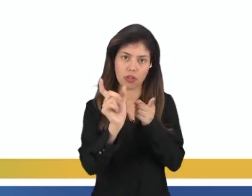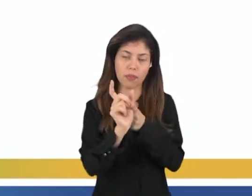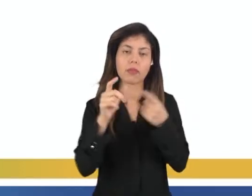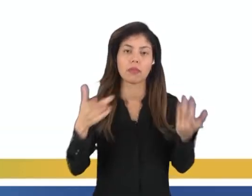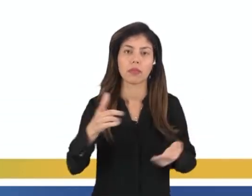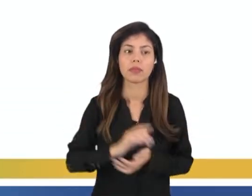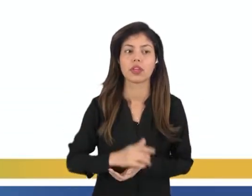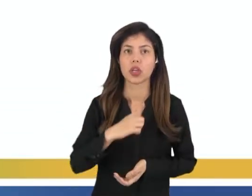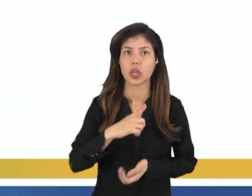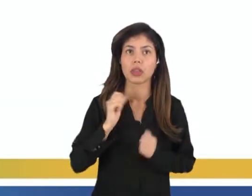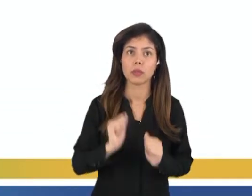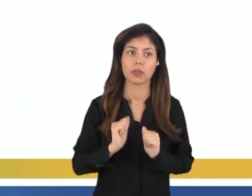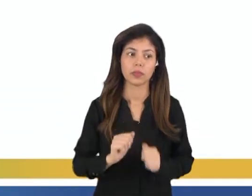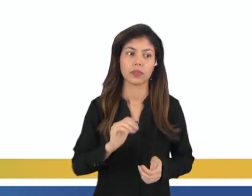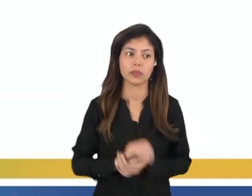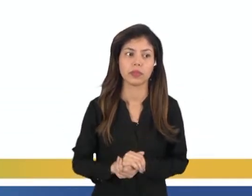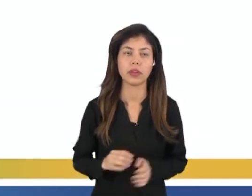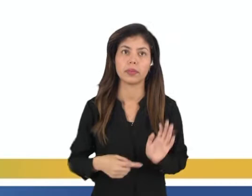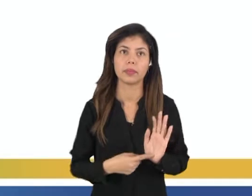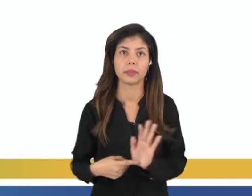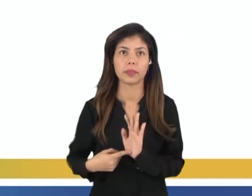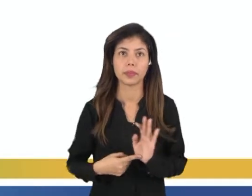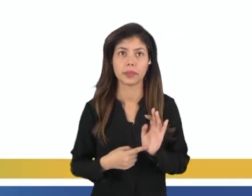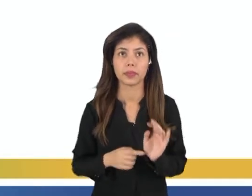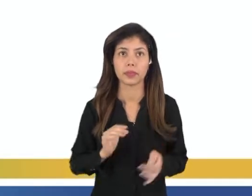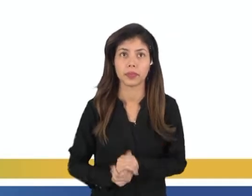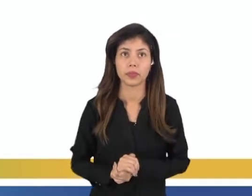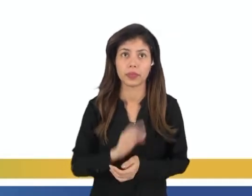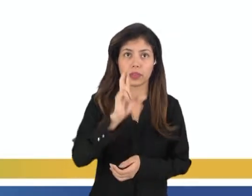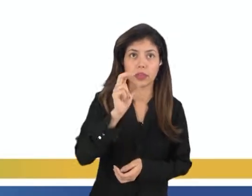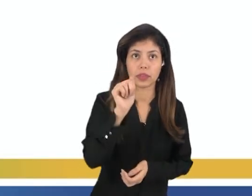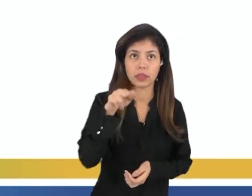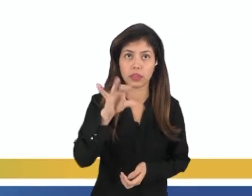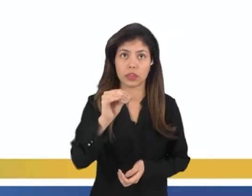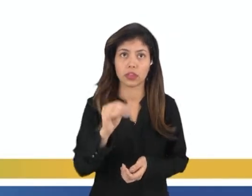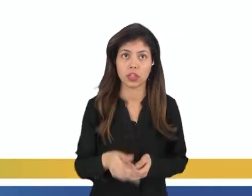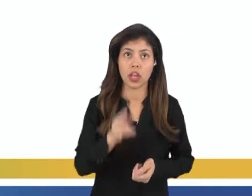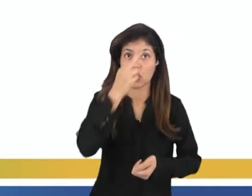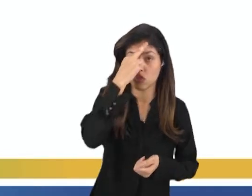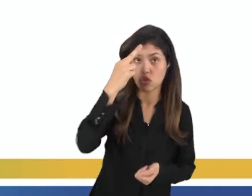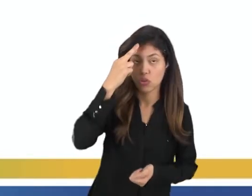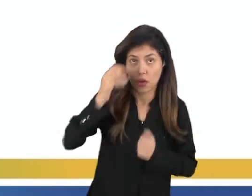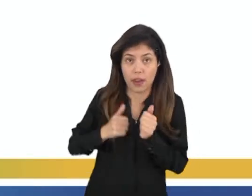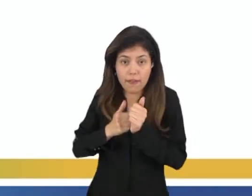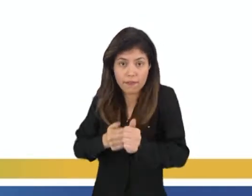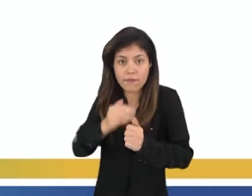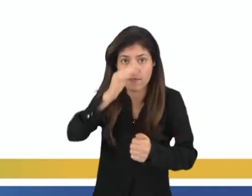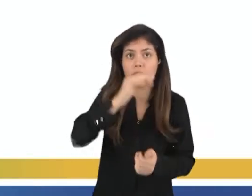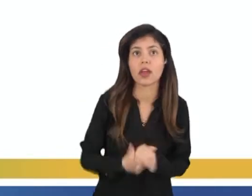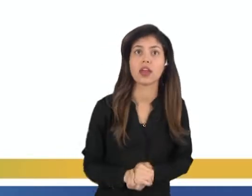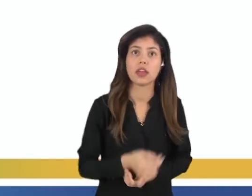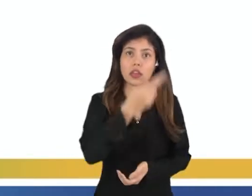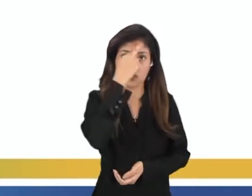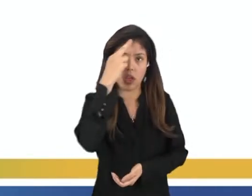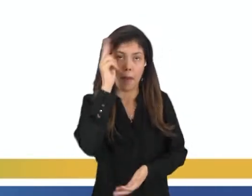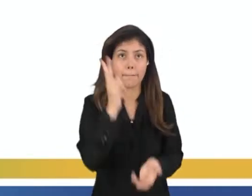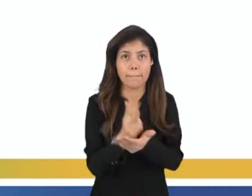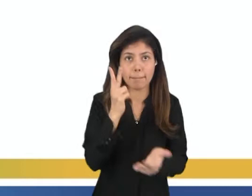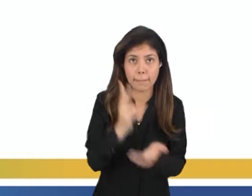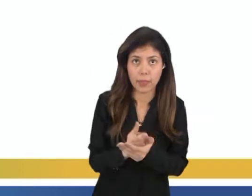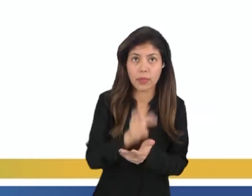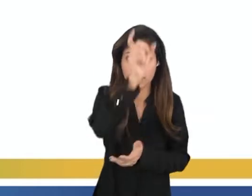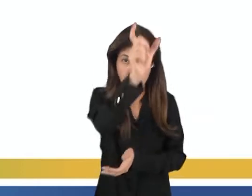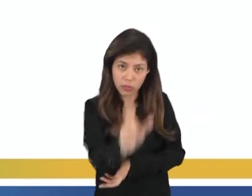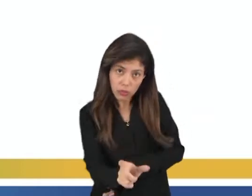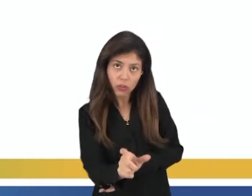ser feitas. E a canon, que seguem fielmente a história original, usando os mesmos personagens e locações,